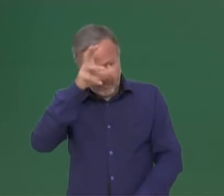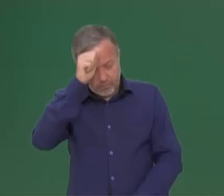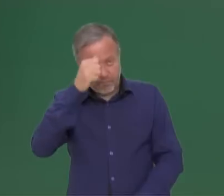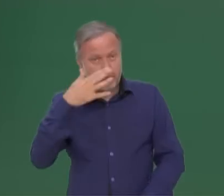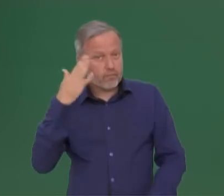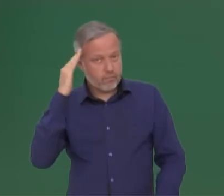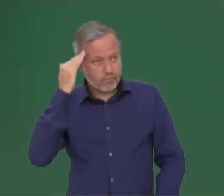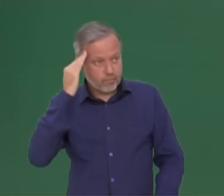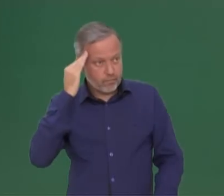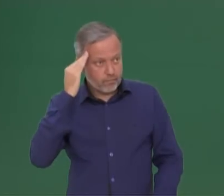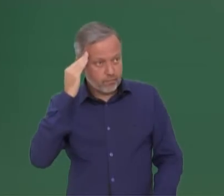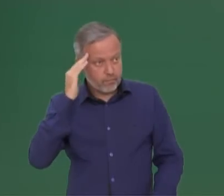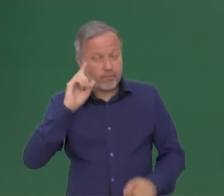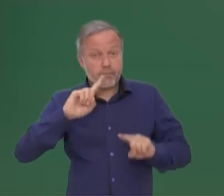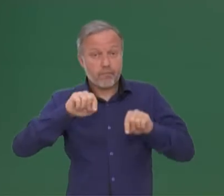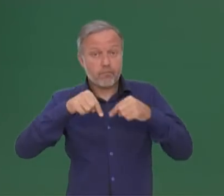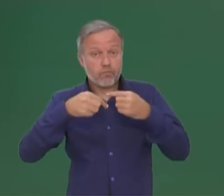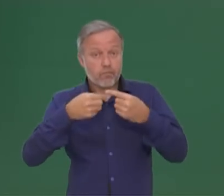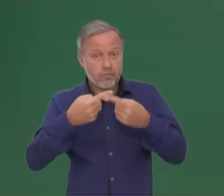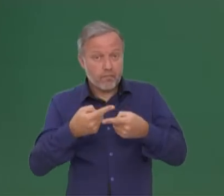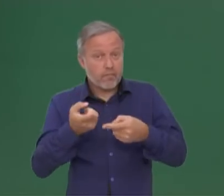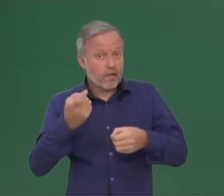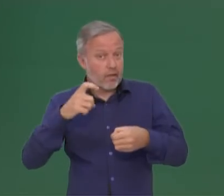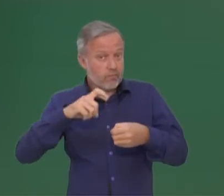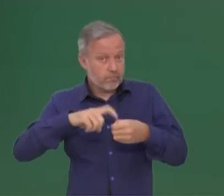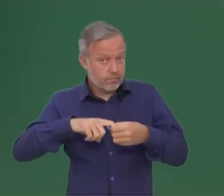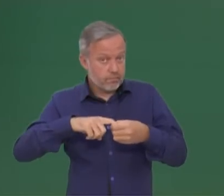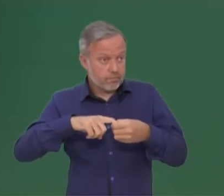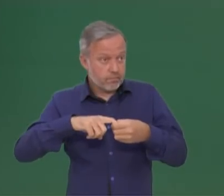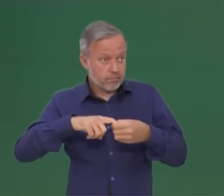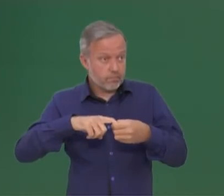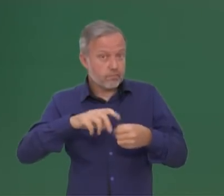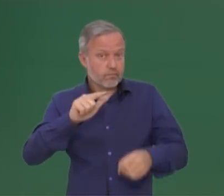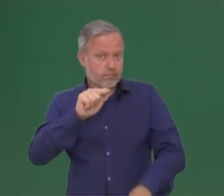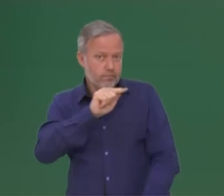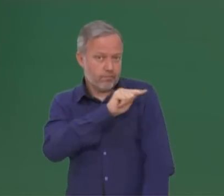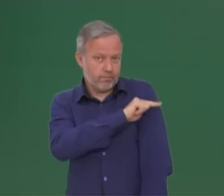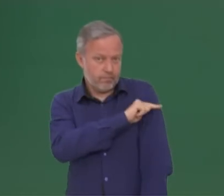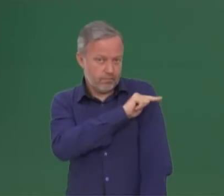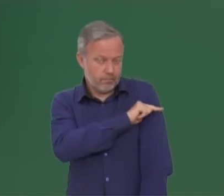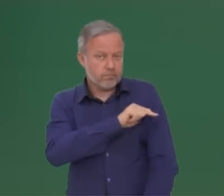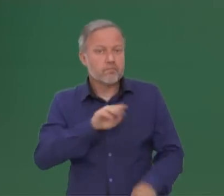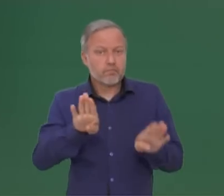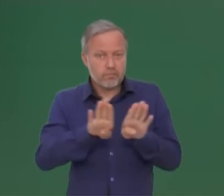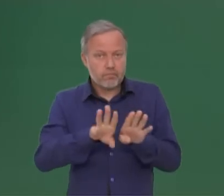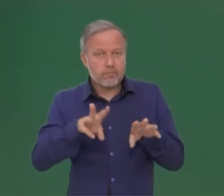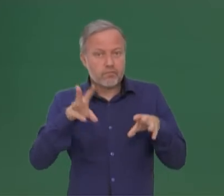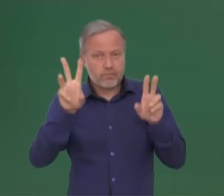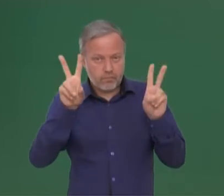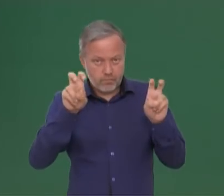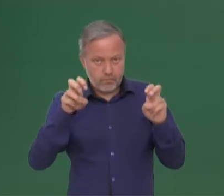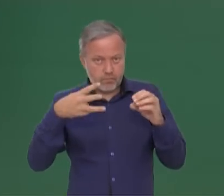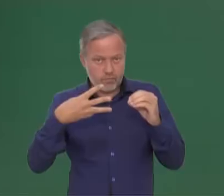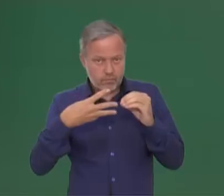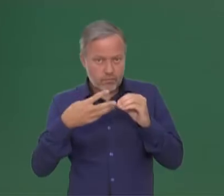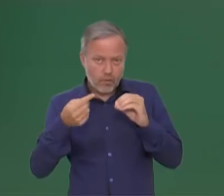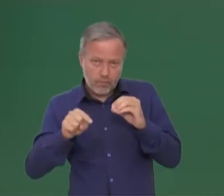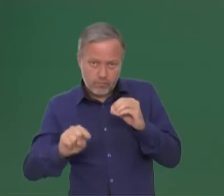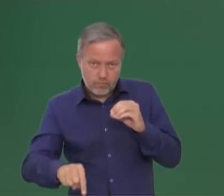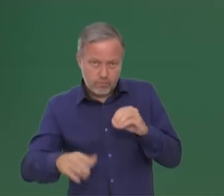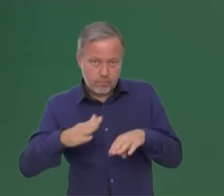vai entender e vai compreender. Nós vamos voltar a ver esses assuntos no 7º ano, e nós vamos aprofundar mais